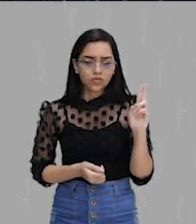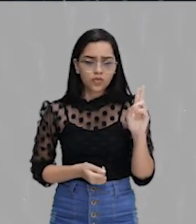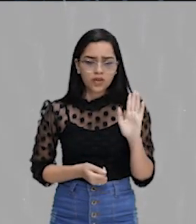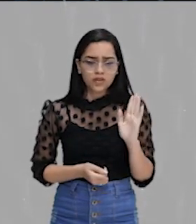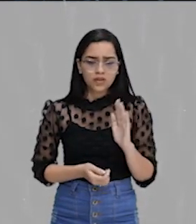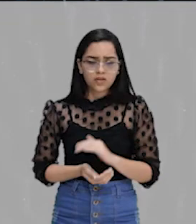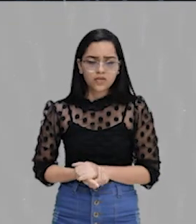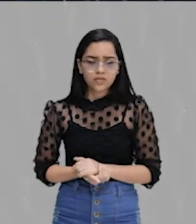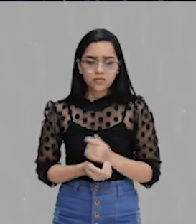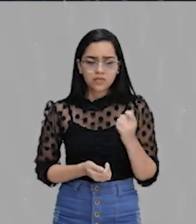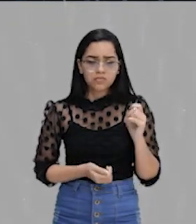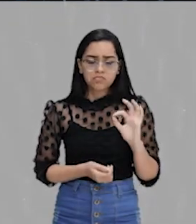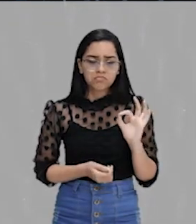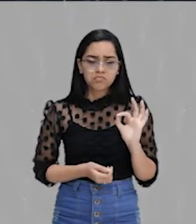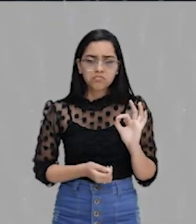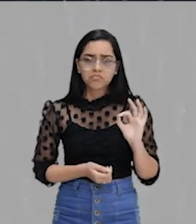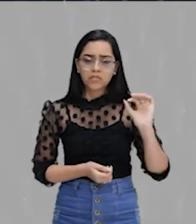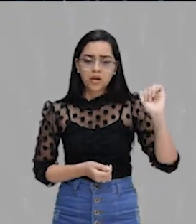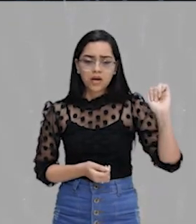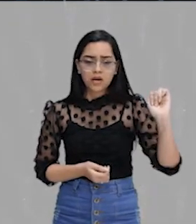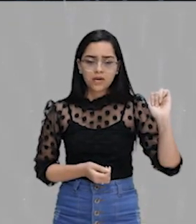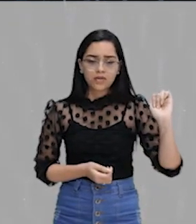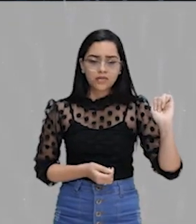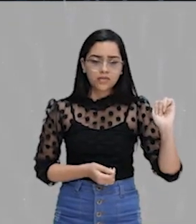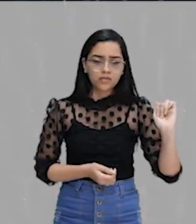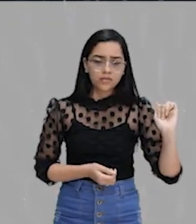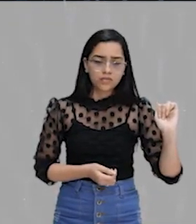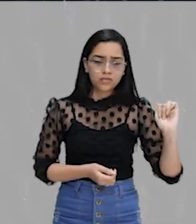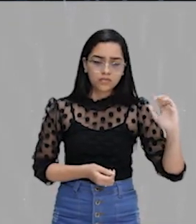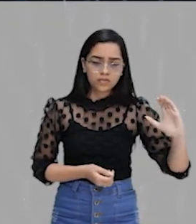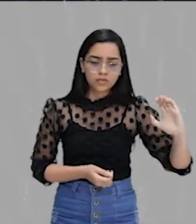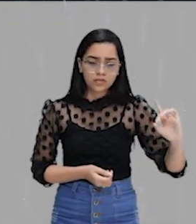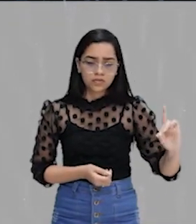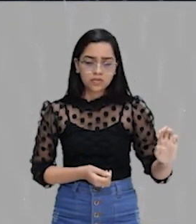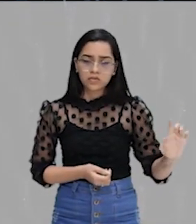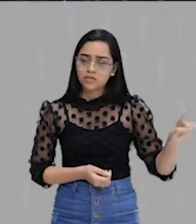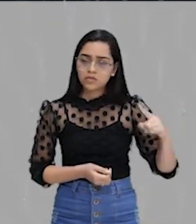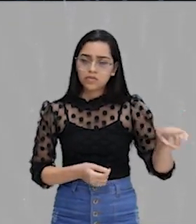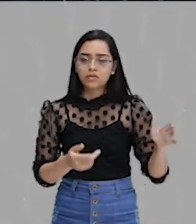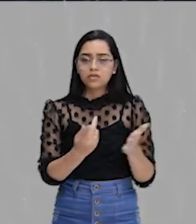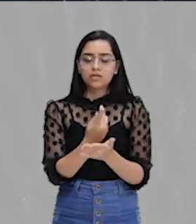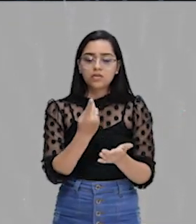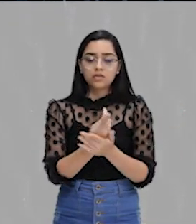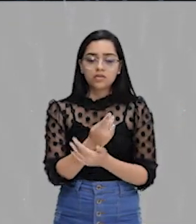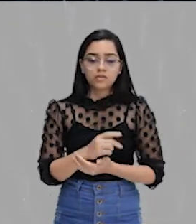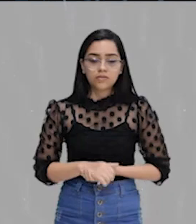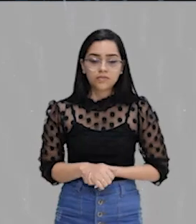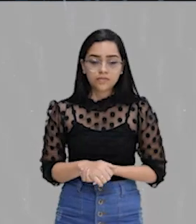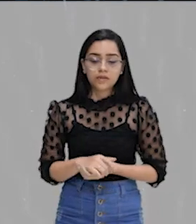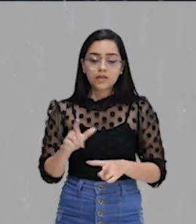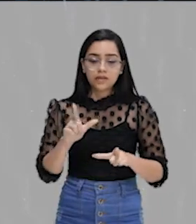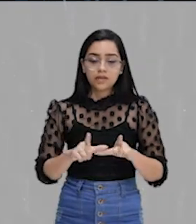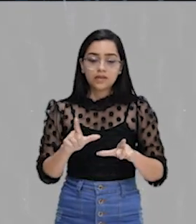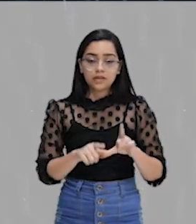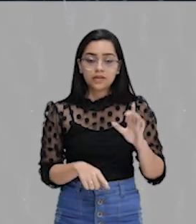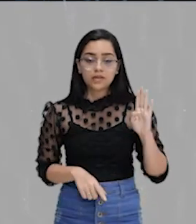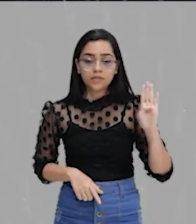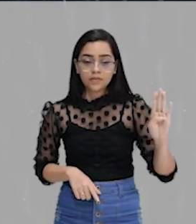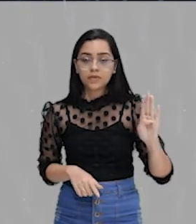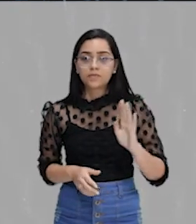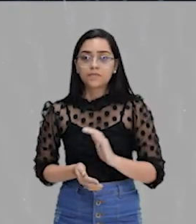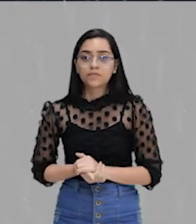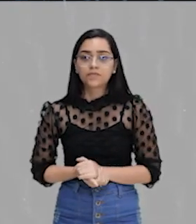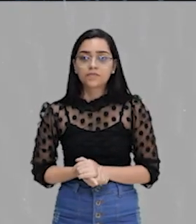e Chile também não, Argentina e Paraguai não, e Argentina e França também não. Argentina e Reino Unido, resposta a letra B